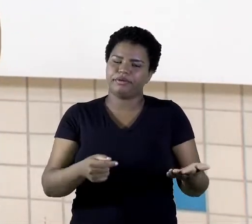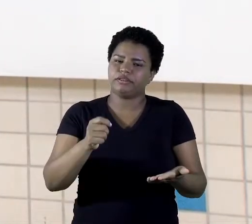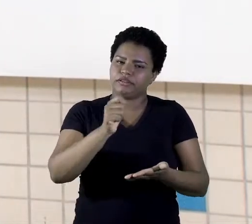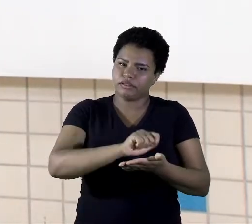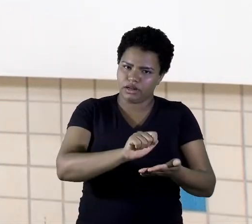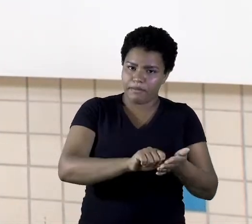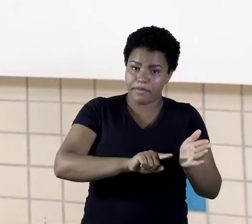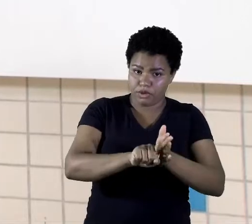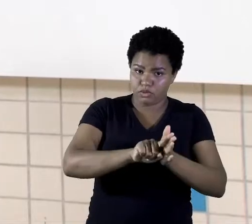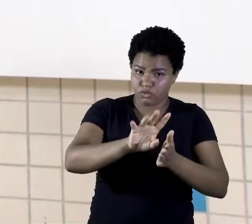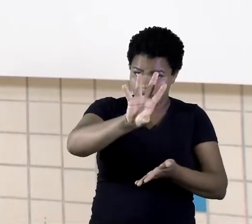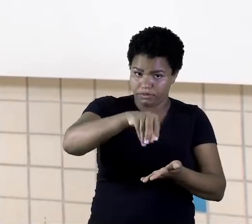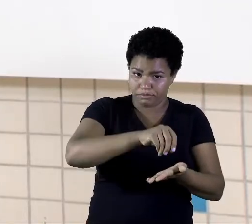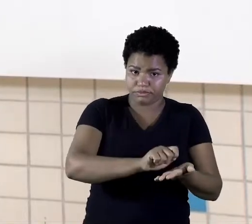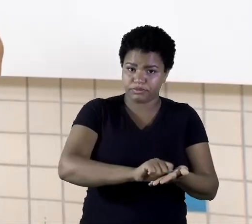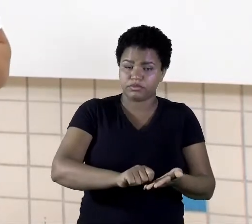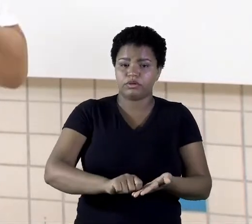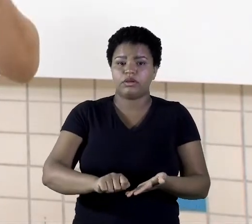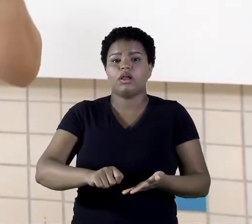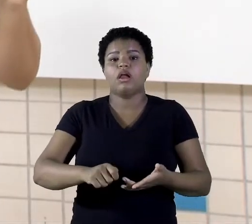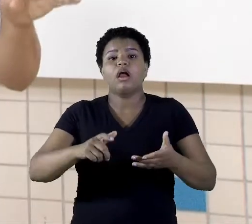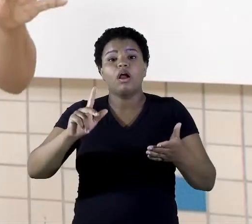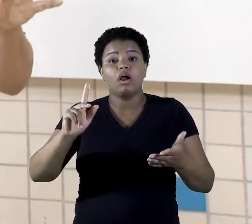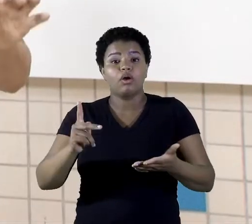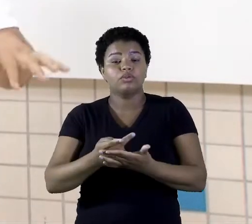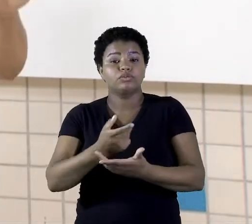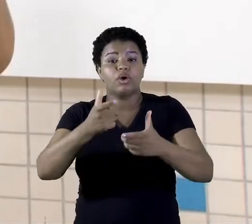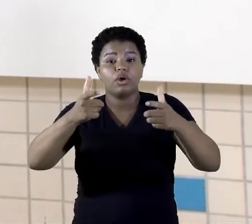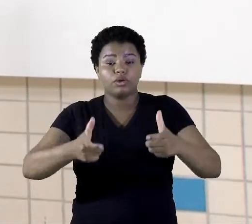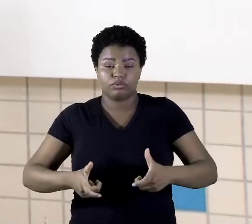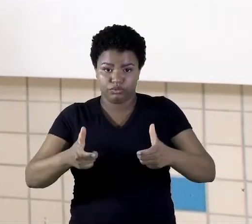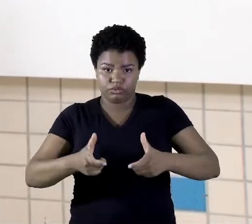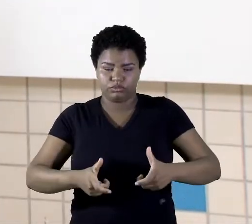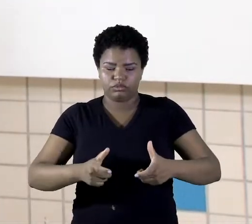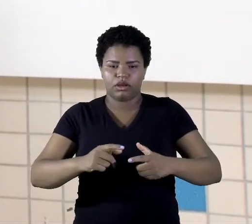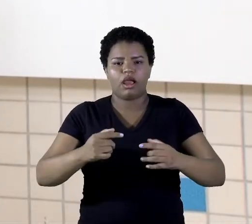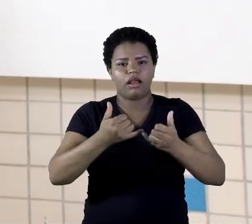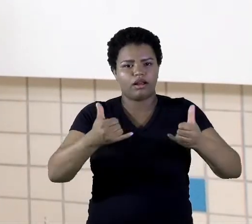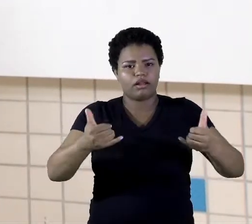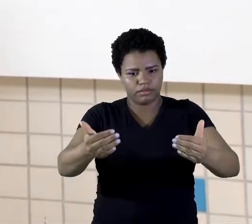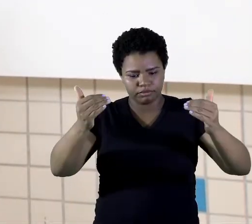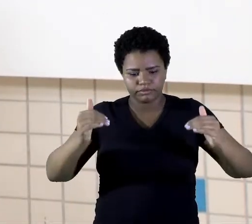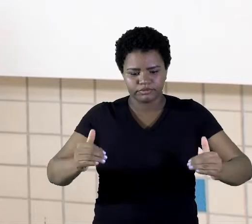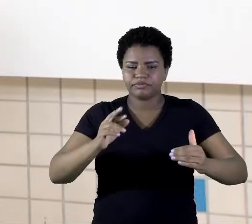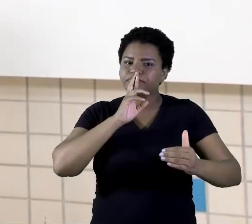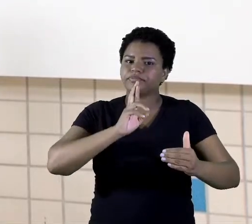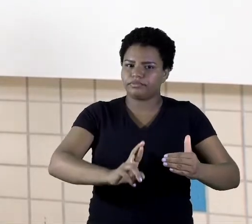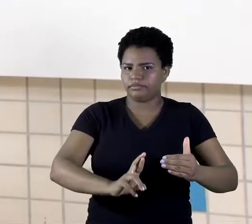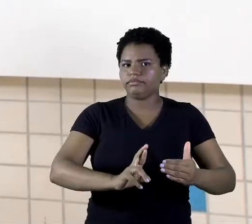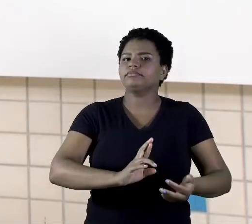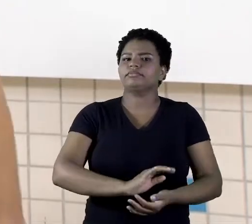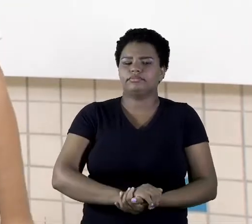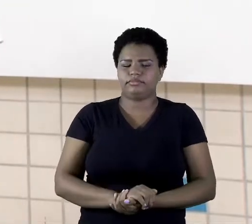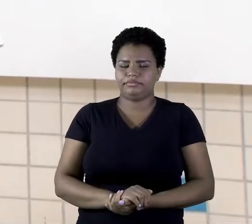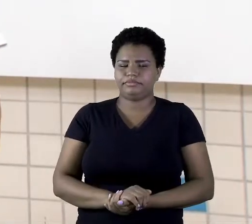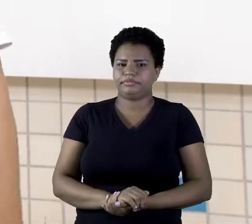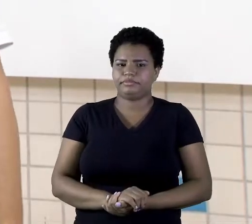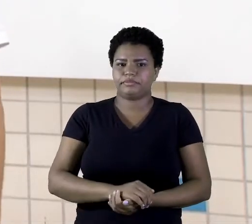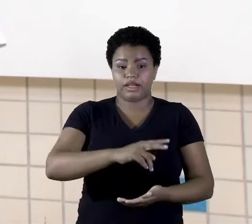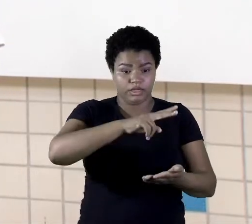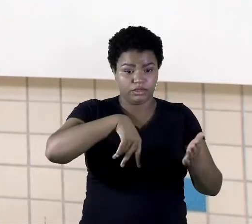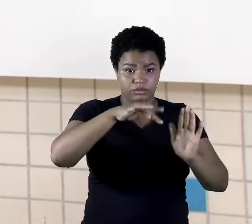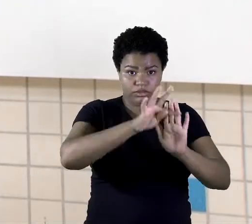né, do Pluft Fantasminha, vai ler com calma e você vai ver aonde que